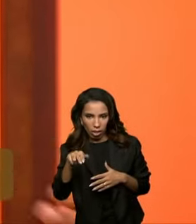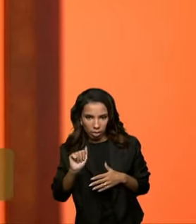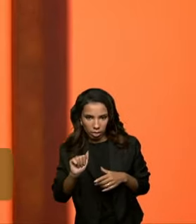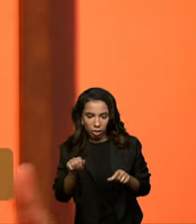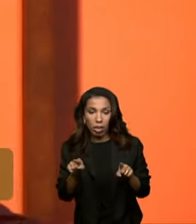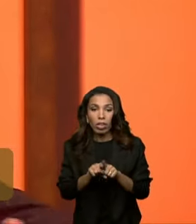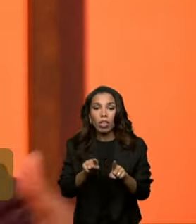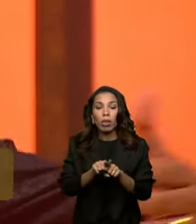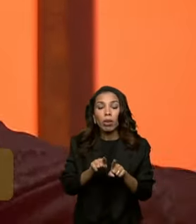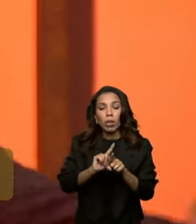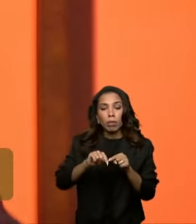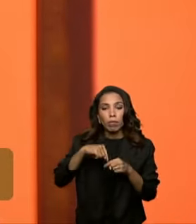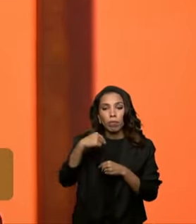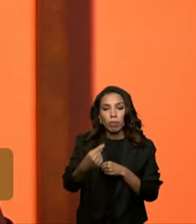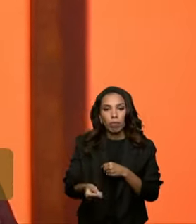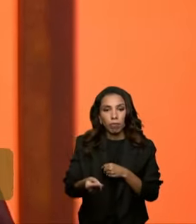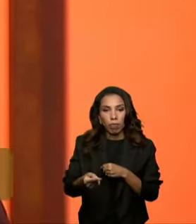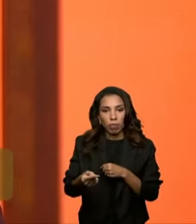agora na sequência nós vamos lançar